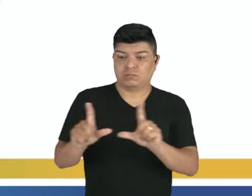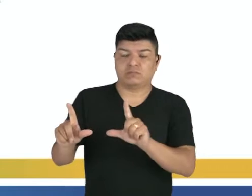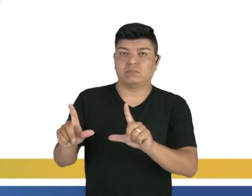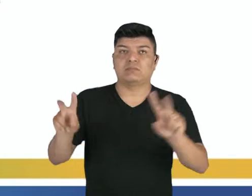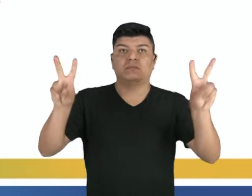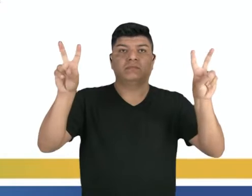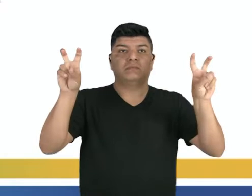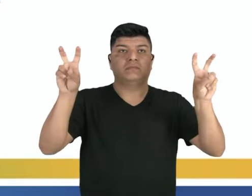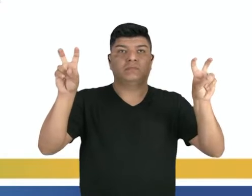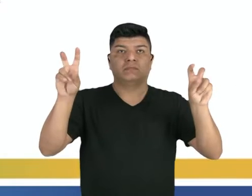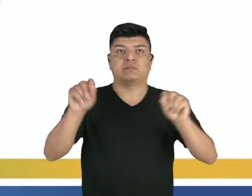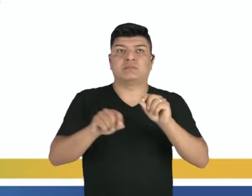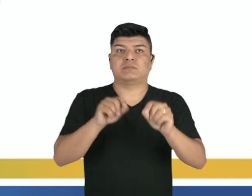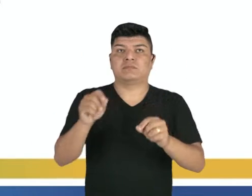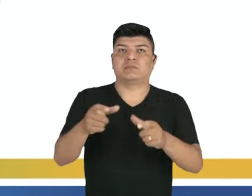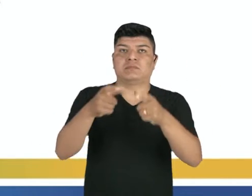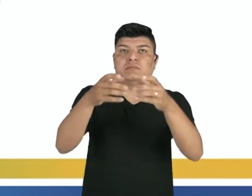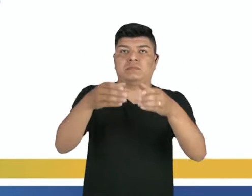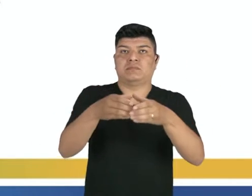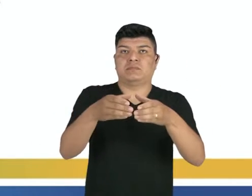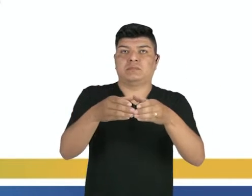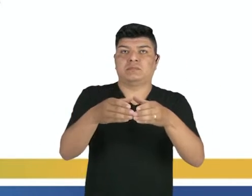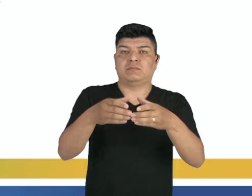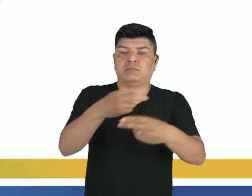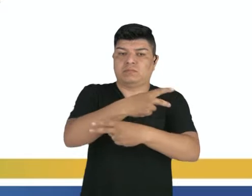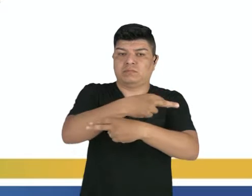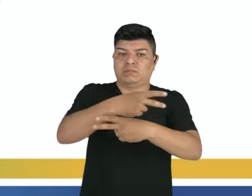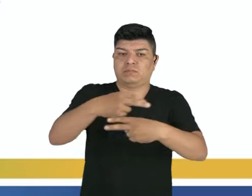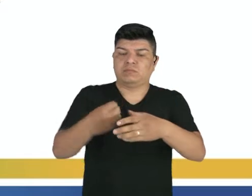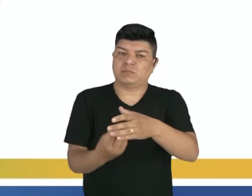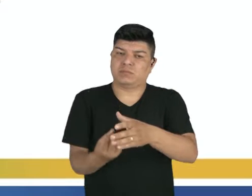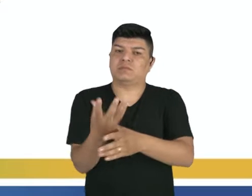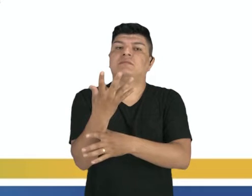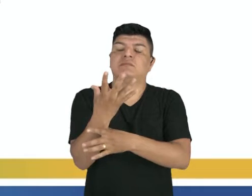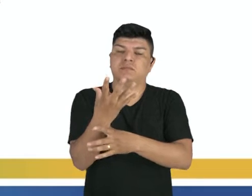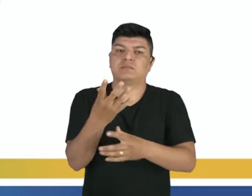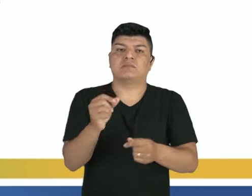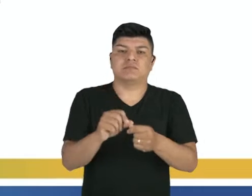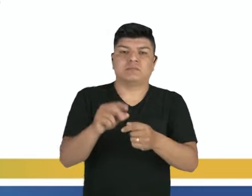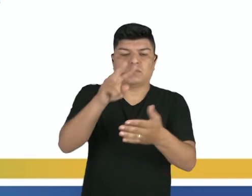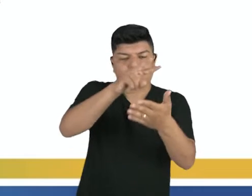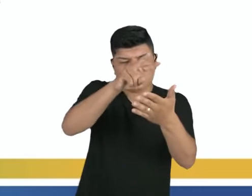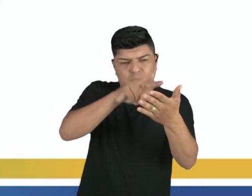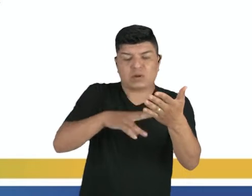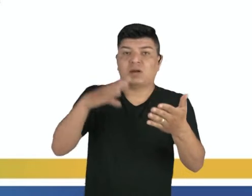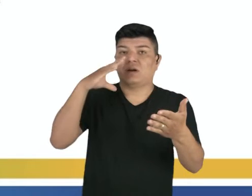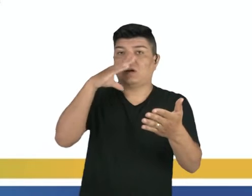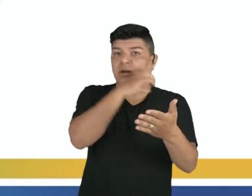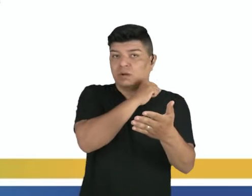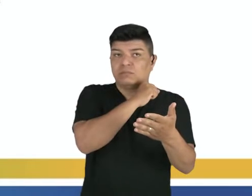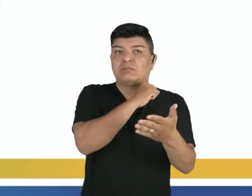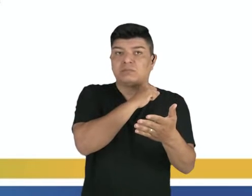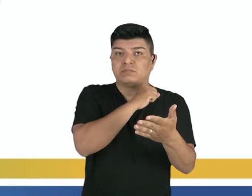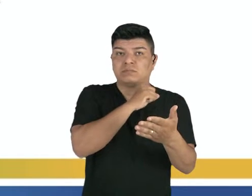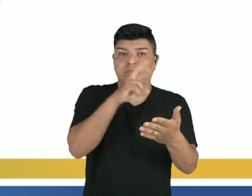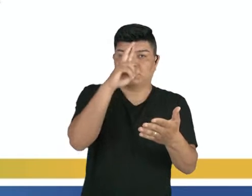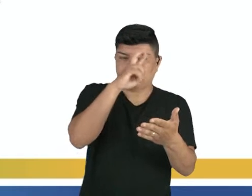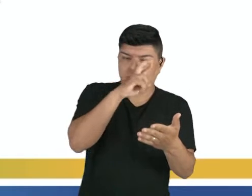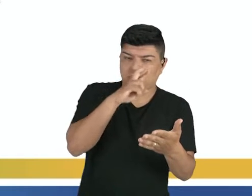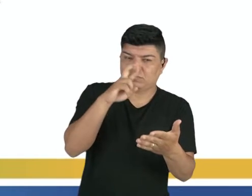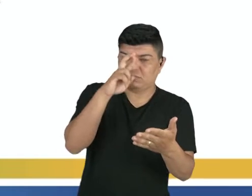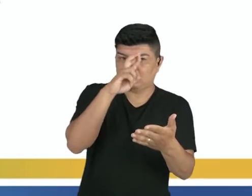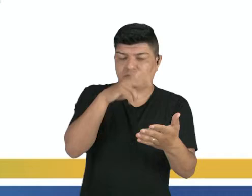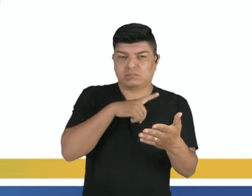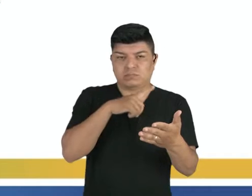o título A Propriedade dos Meios de Produção. Vou fazer uma leitura rápida das observações